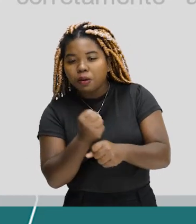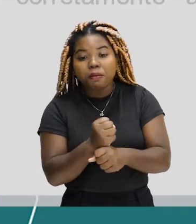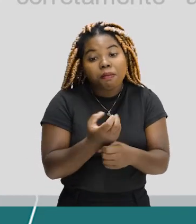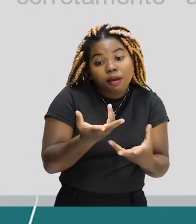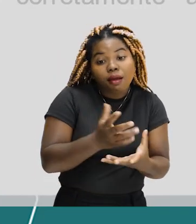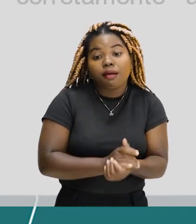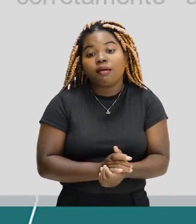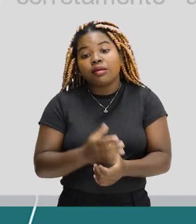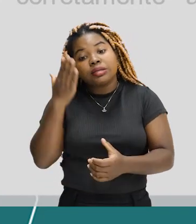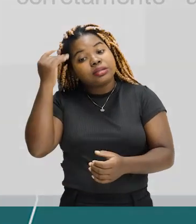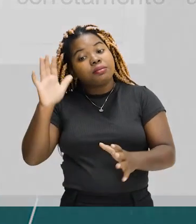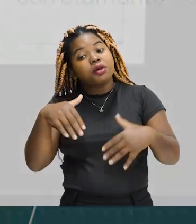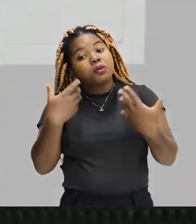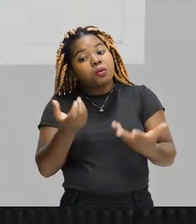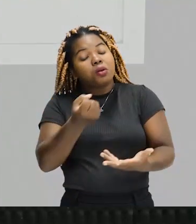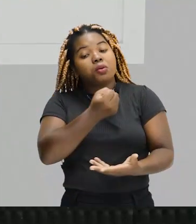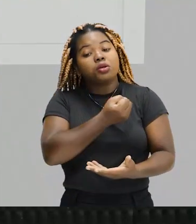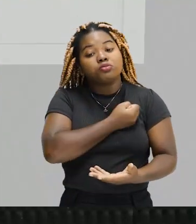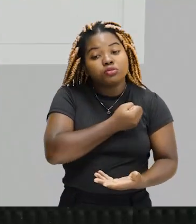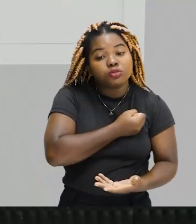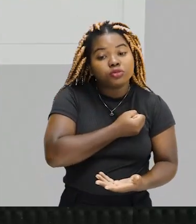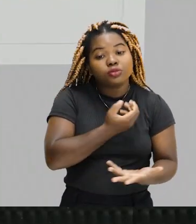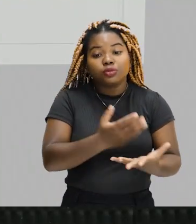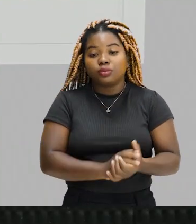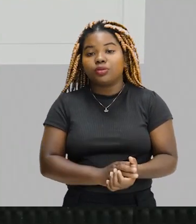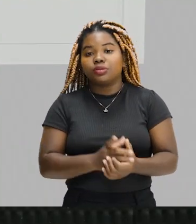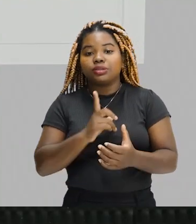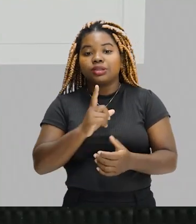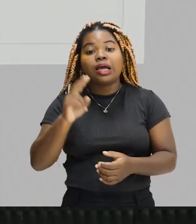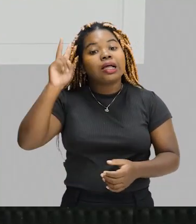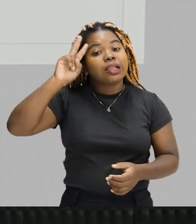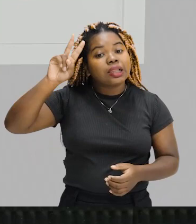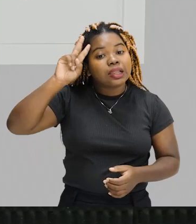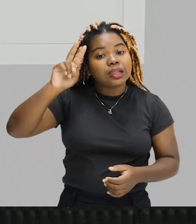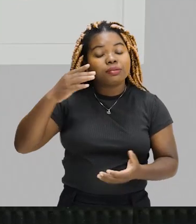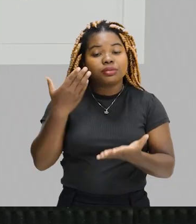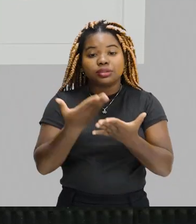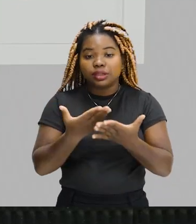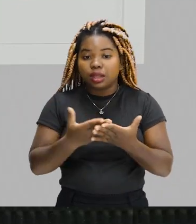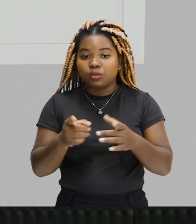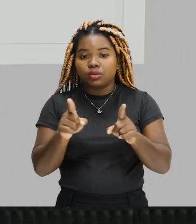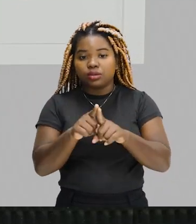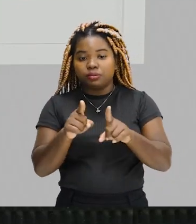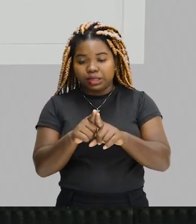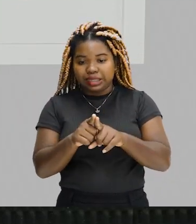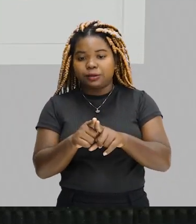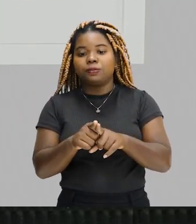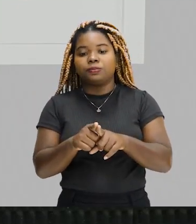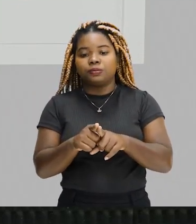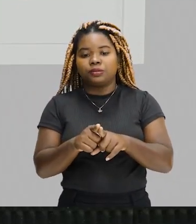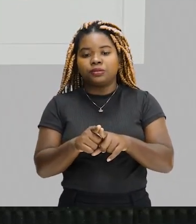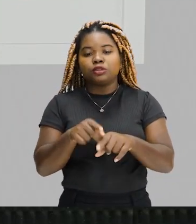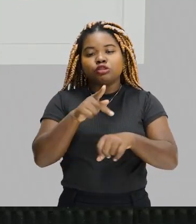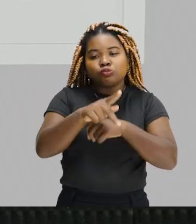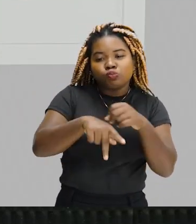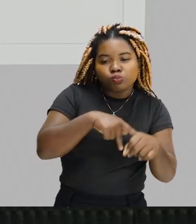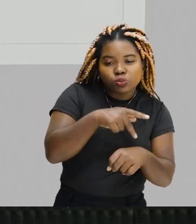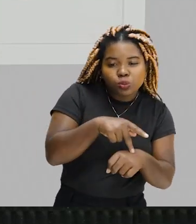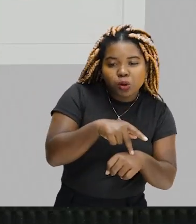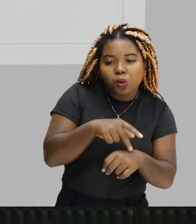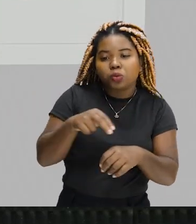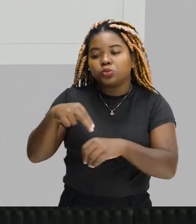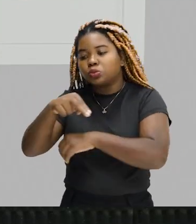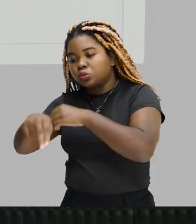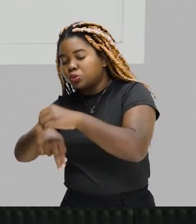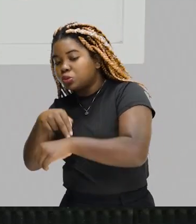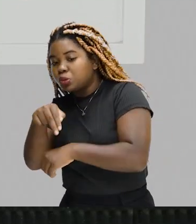quarks e saber qual é o valor da carga que vai dar. Tá ok? Lembre-se que lá na aula, tá certo? No caso do próton e do